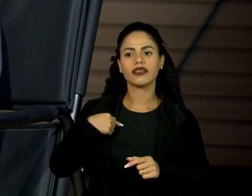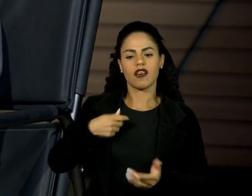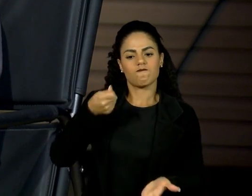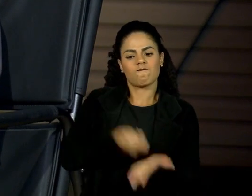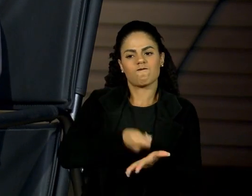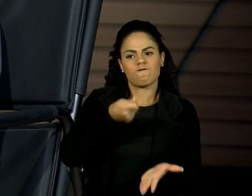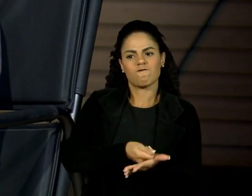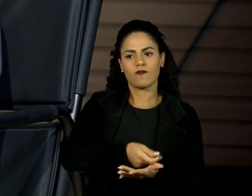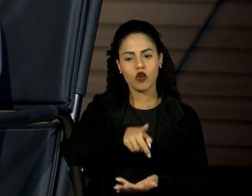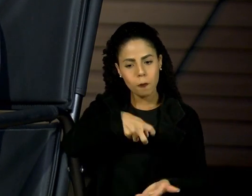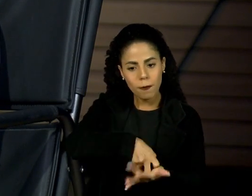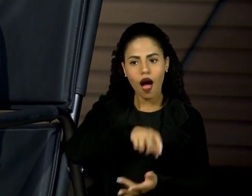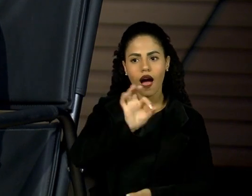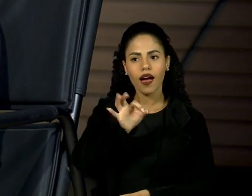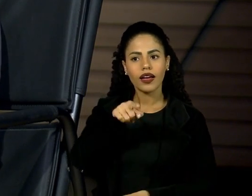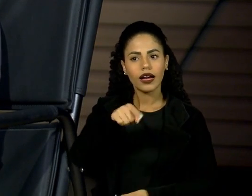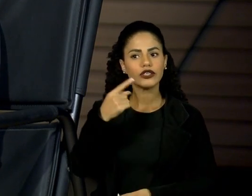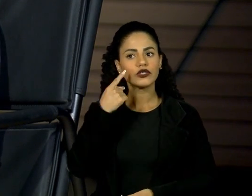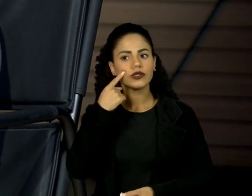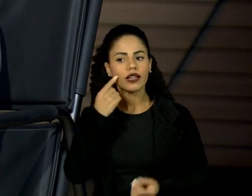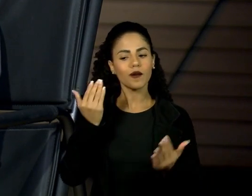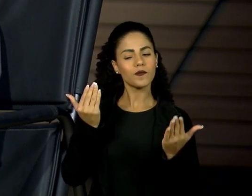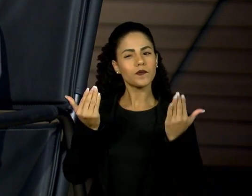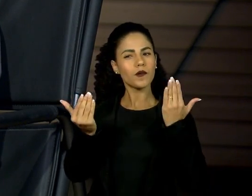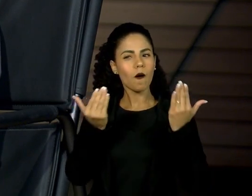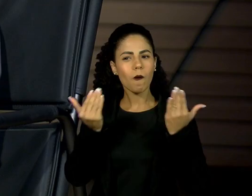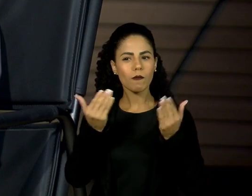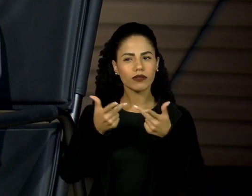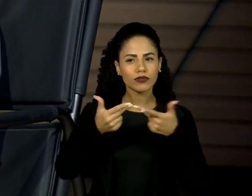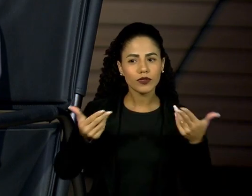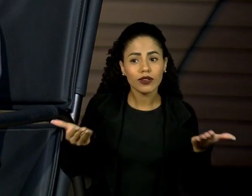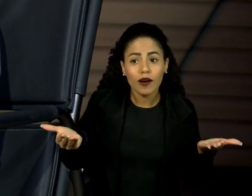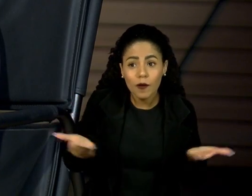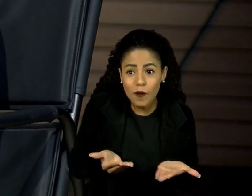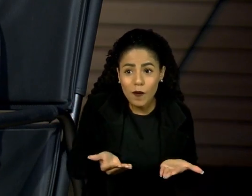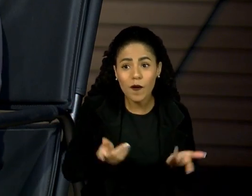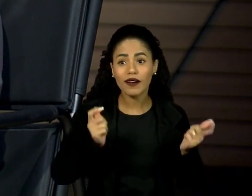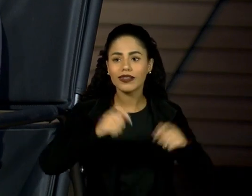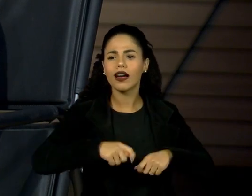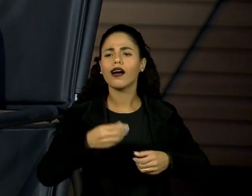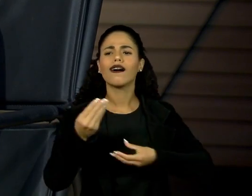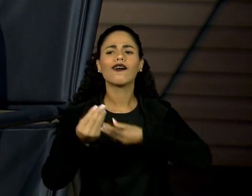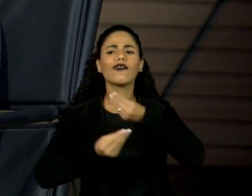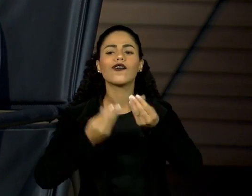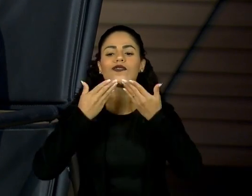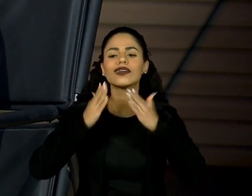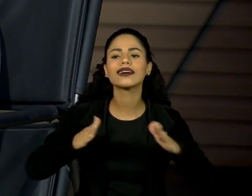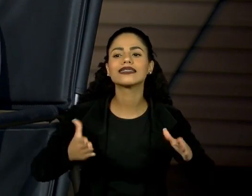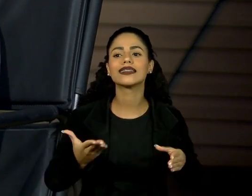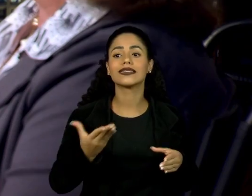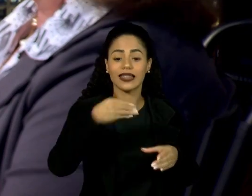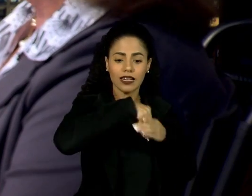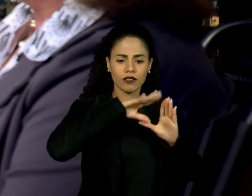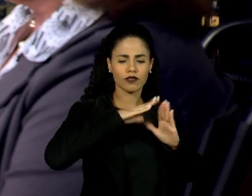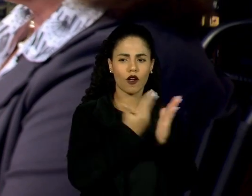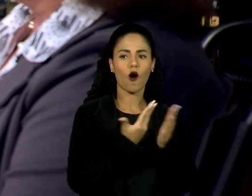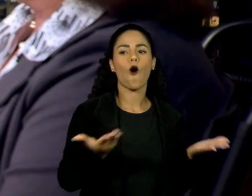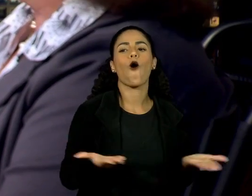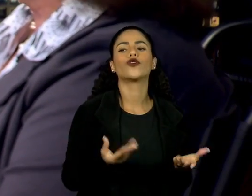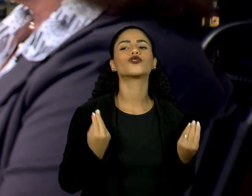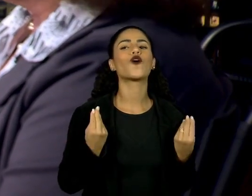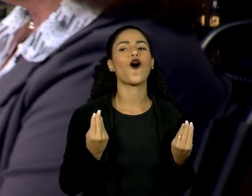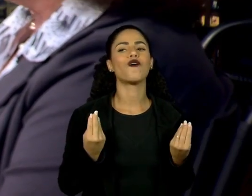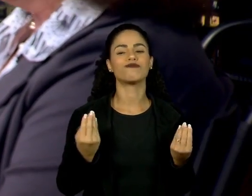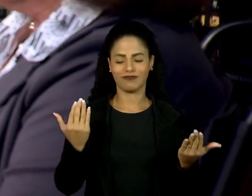punido. Enfim, dá para a gente fazer uma comparação com o cenário atual, né? Como é que as crianças vivem a escola hoje em dia. Dá para a gente começar